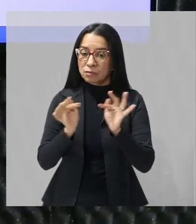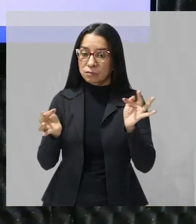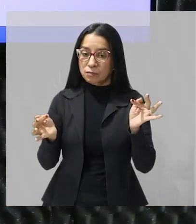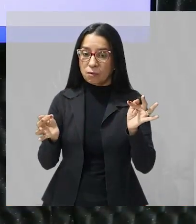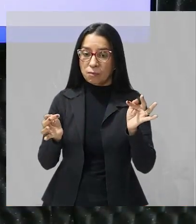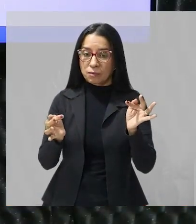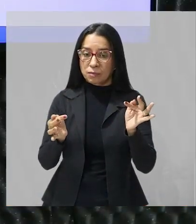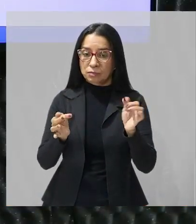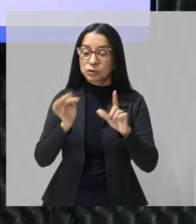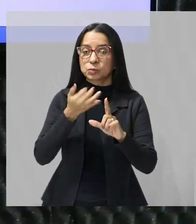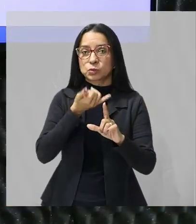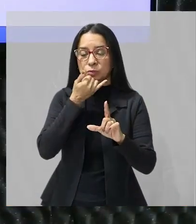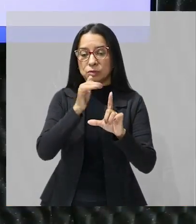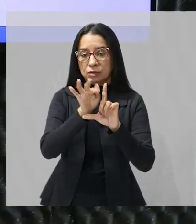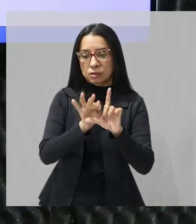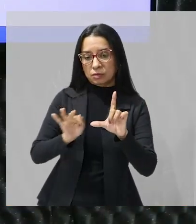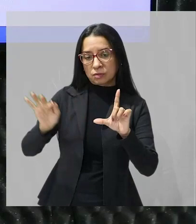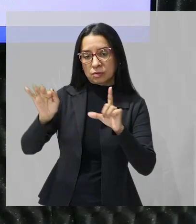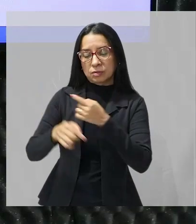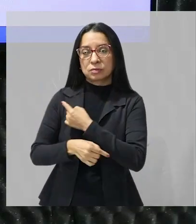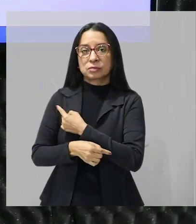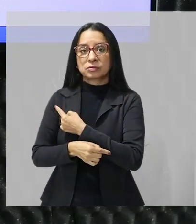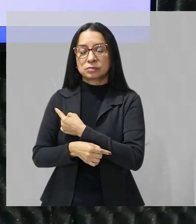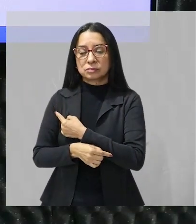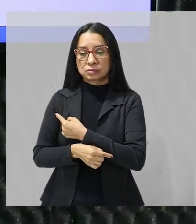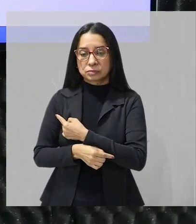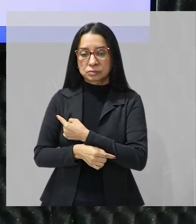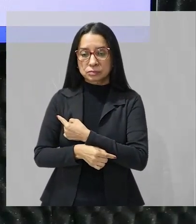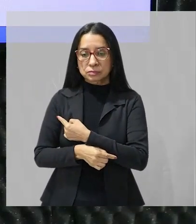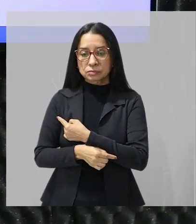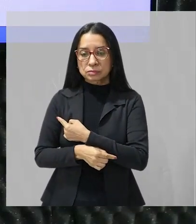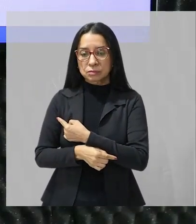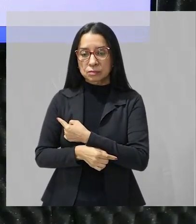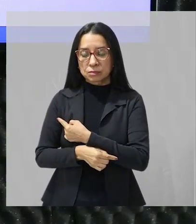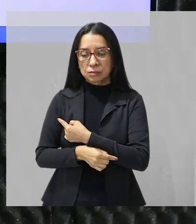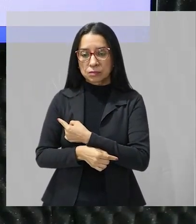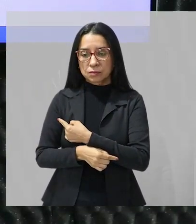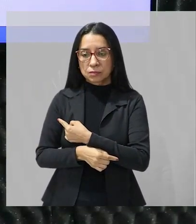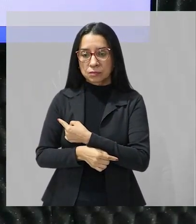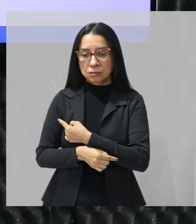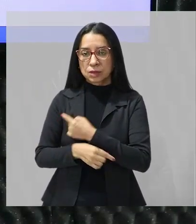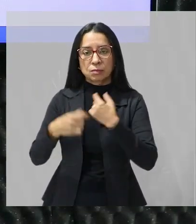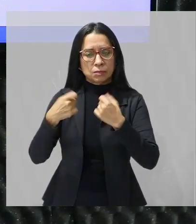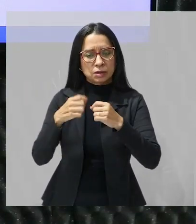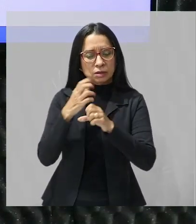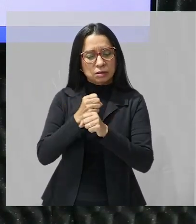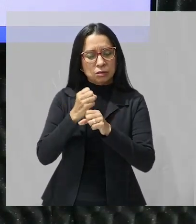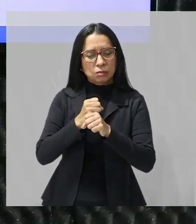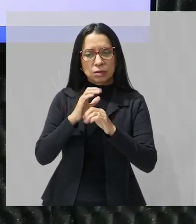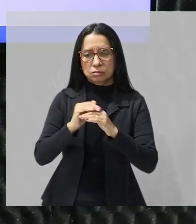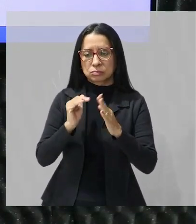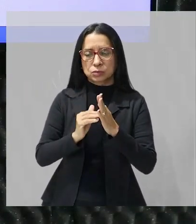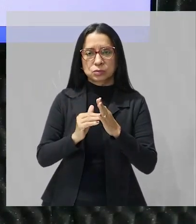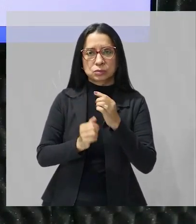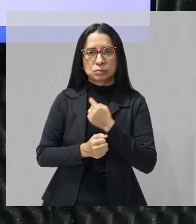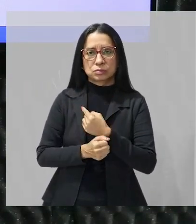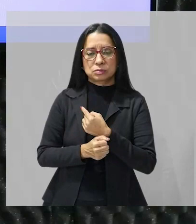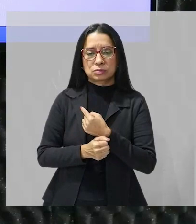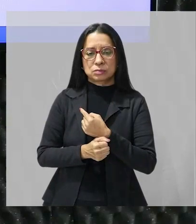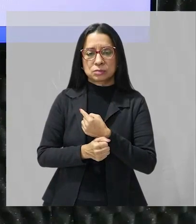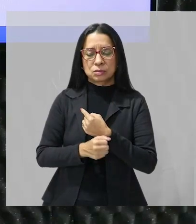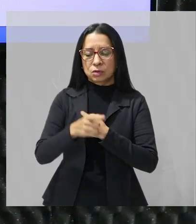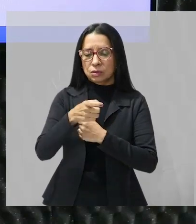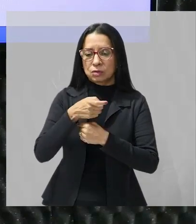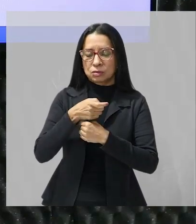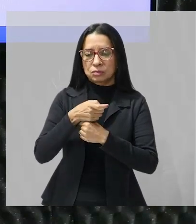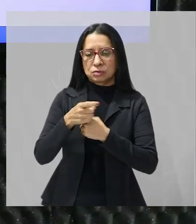o y do vértice é dado por menos delta sobre 4a. Vai precisar calcular tudo isso, né, tanto o x